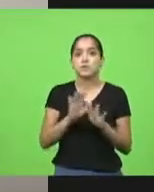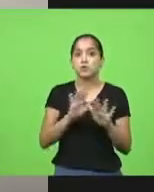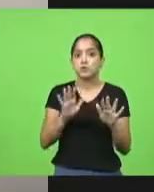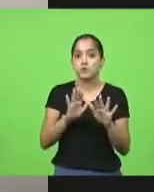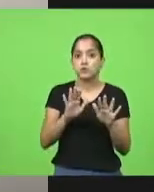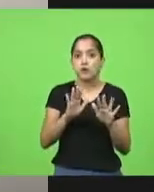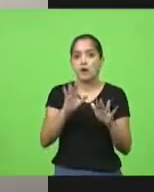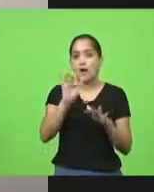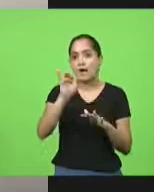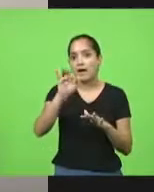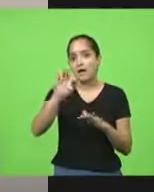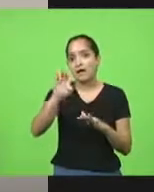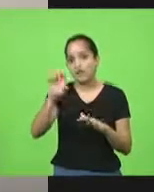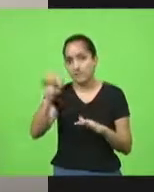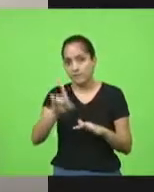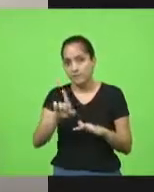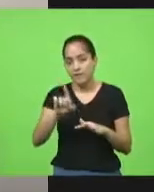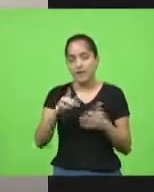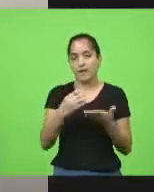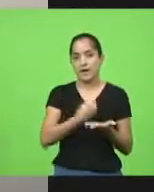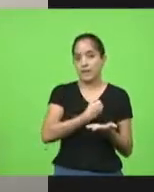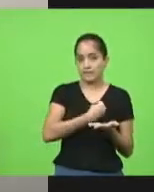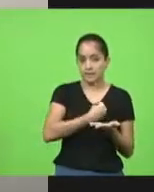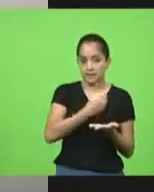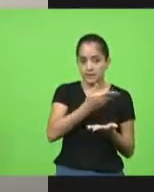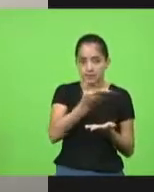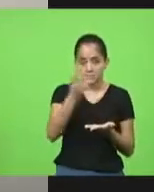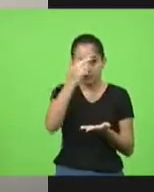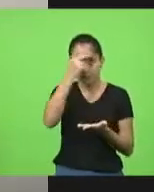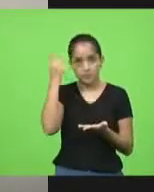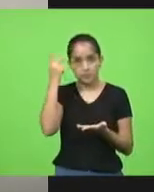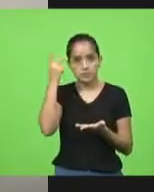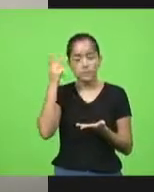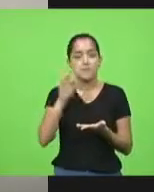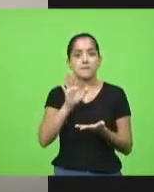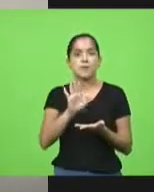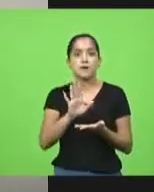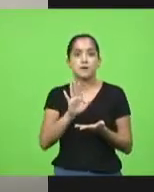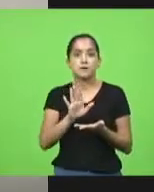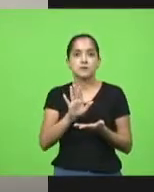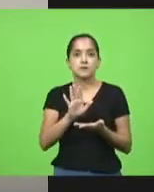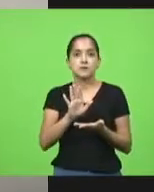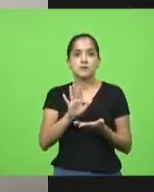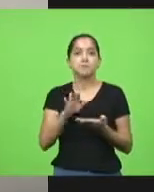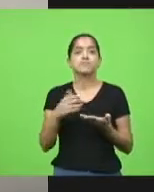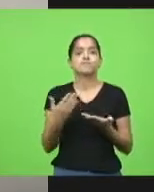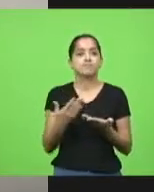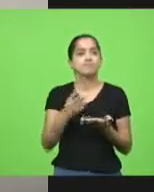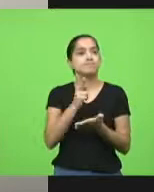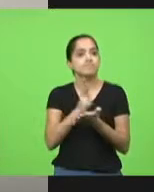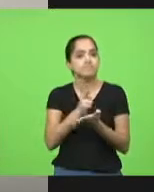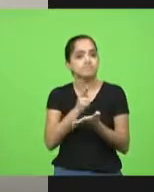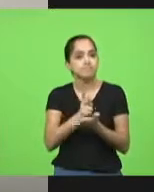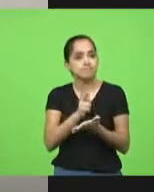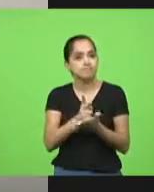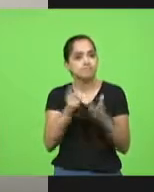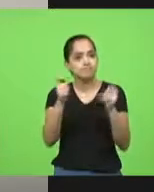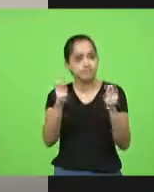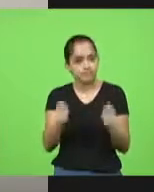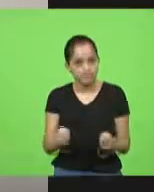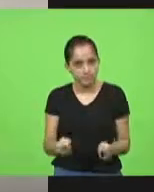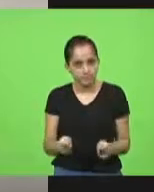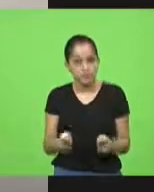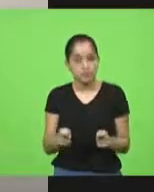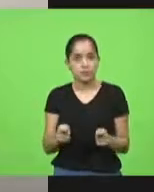fé e a vida dessas pessoas, mas mantém-se firme